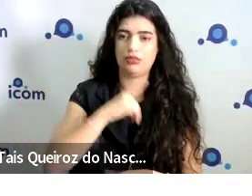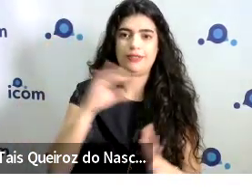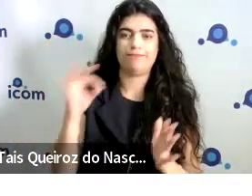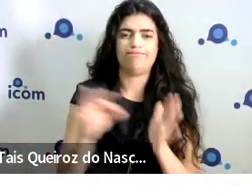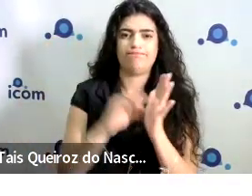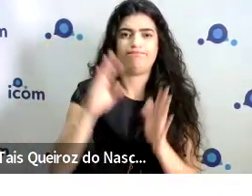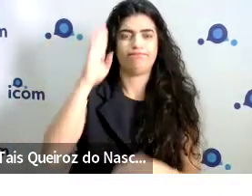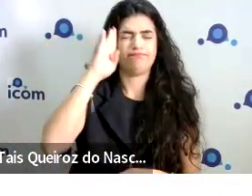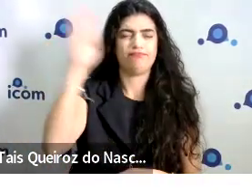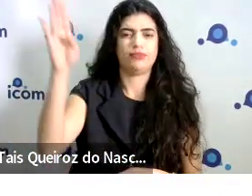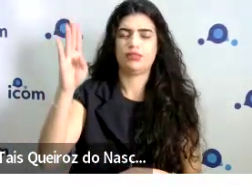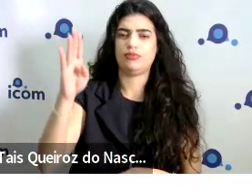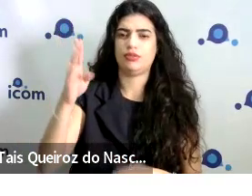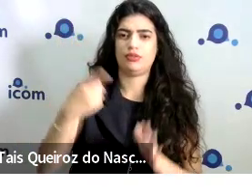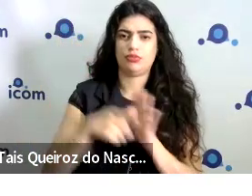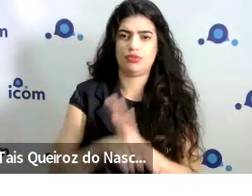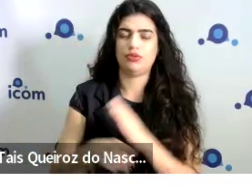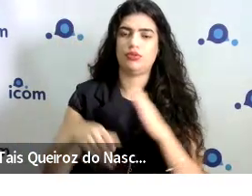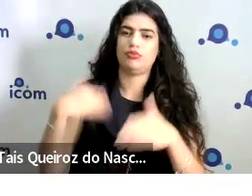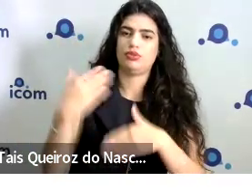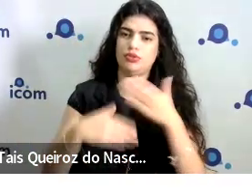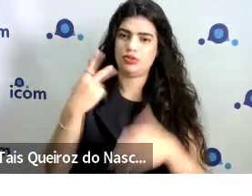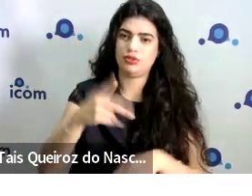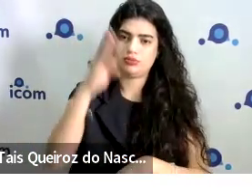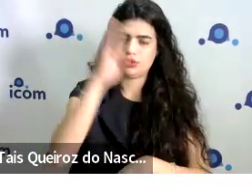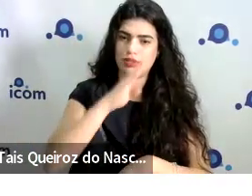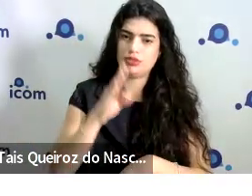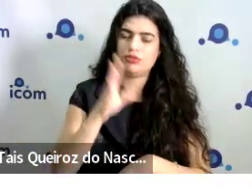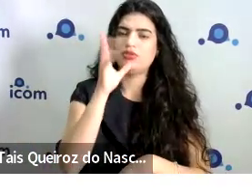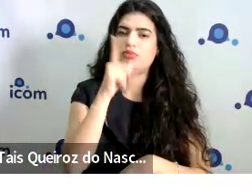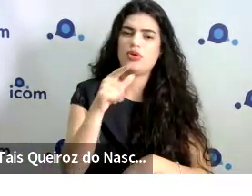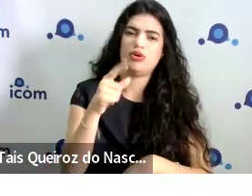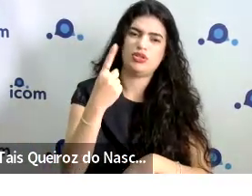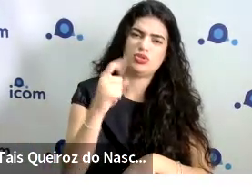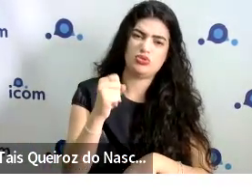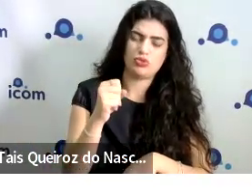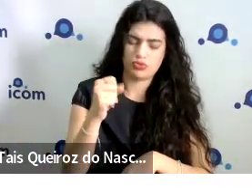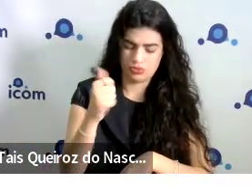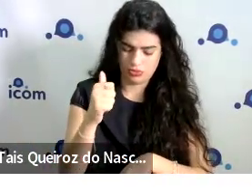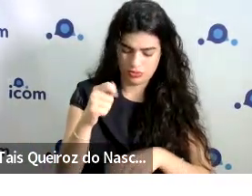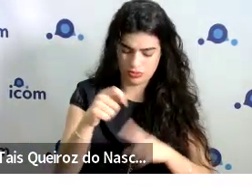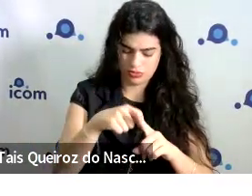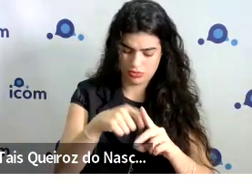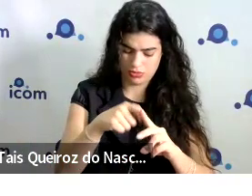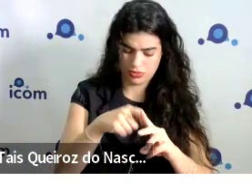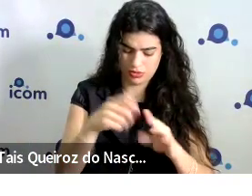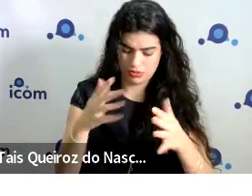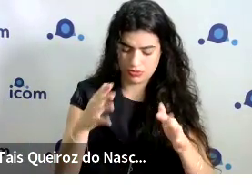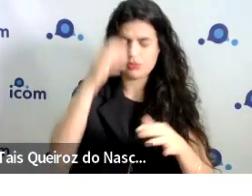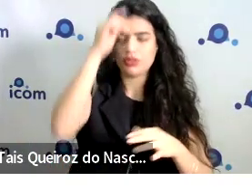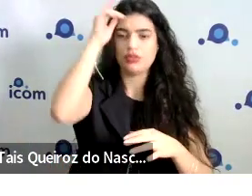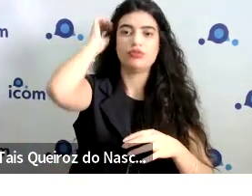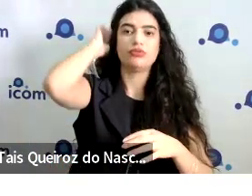volume de contencioso. E o processo no Brasil demora entre 18 e 11 meses, 18 anos e 11 meses,